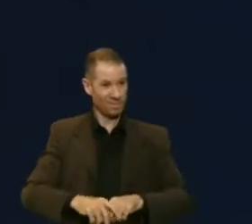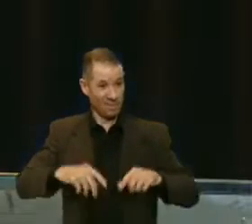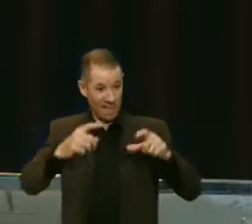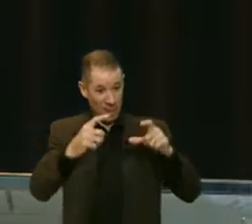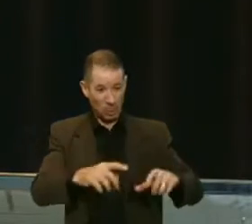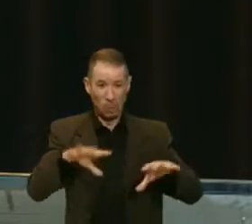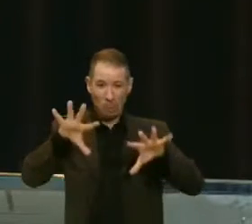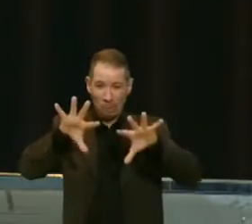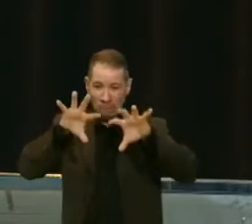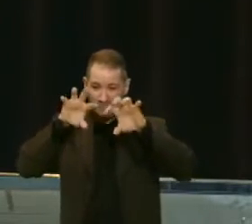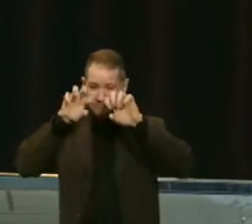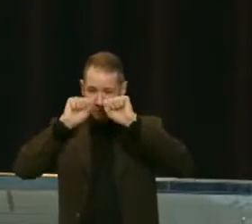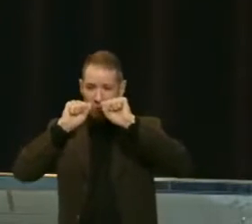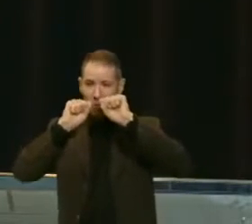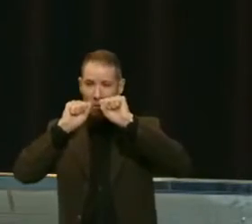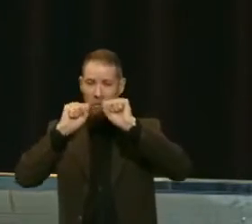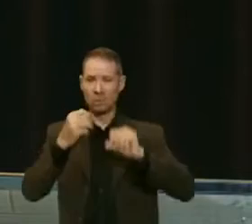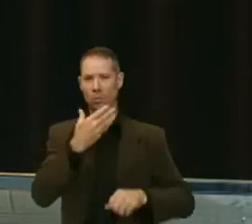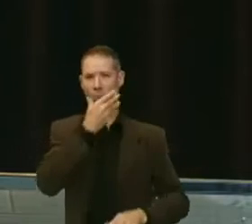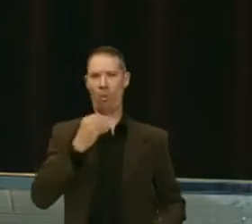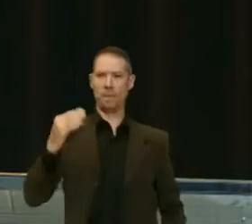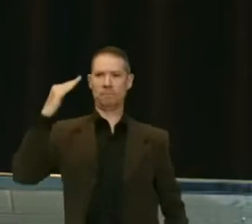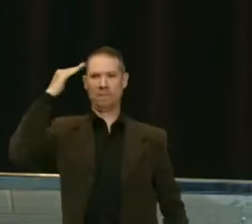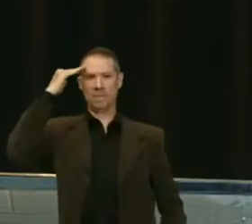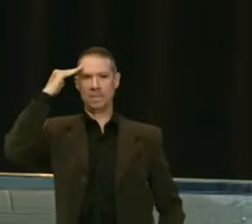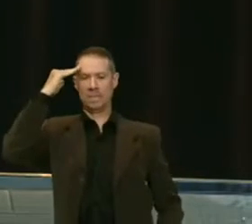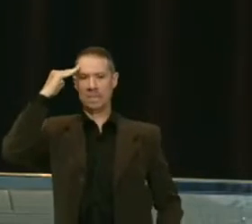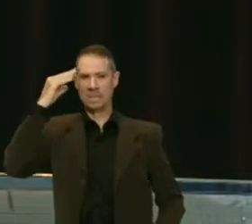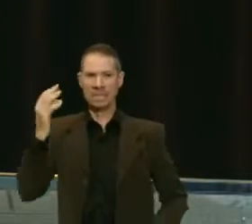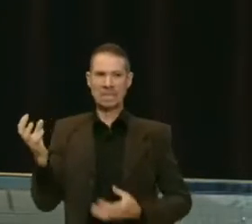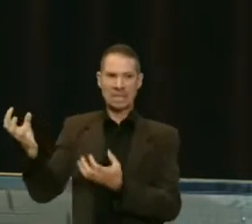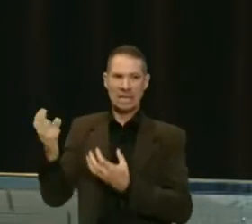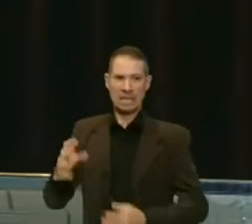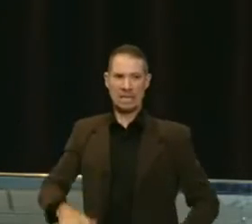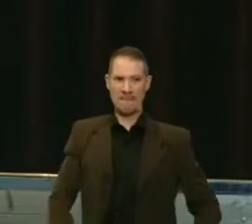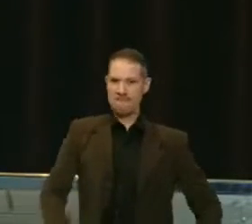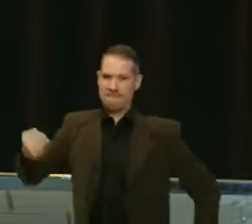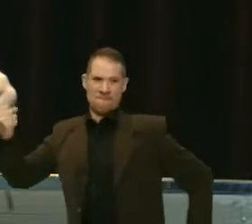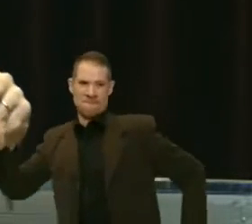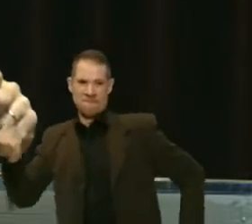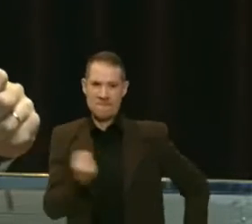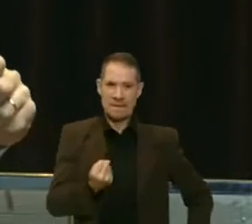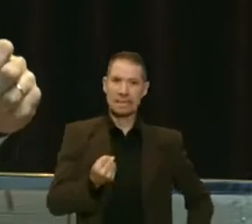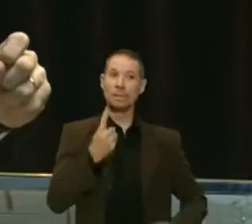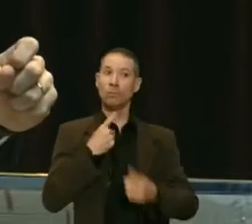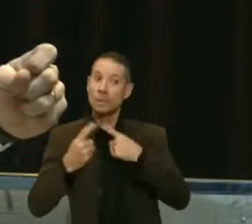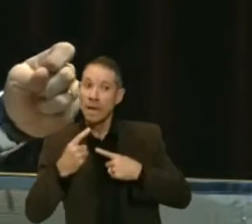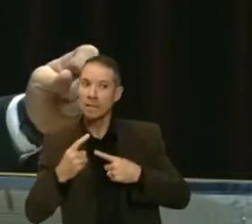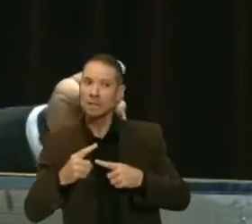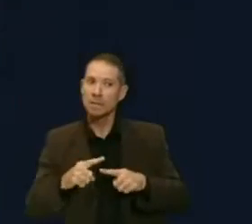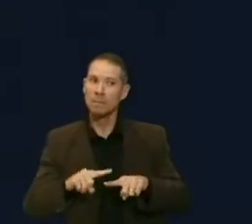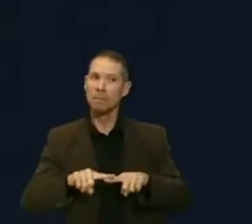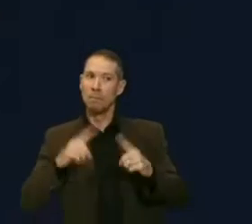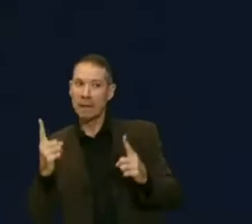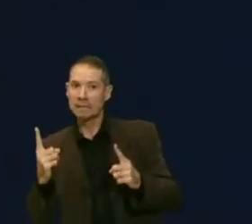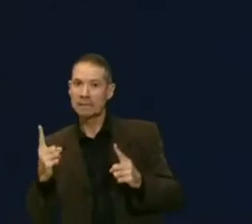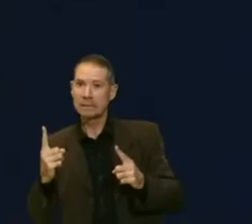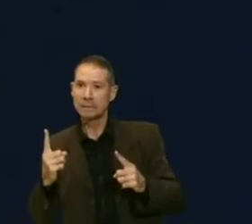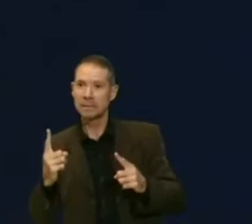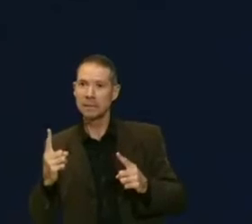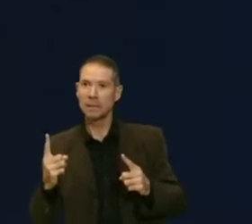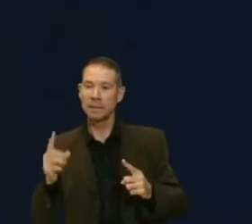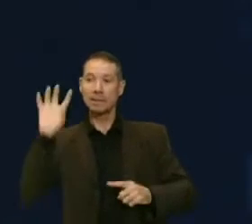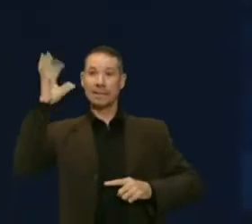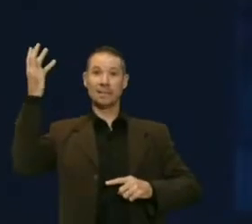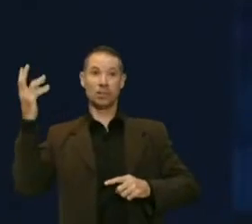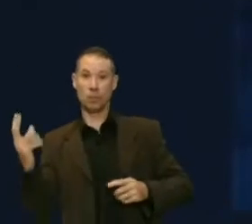naquele lugar escuro, um carcereiro que ia tirar a vida, agora está prostrado diante daqueles homens, com